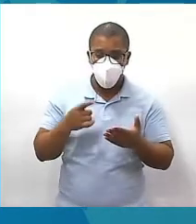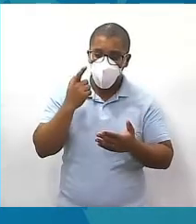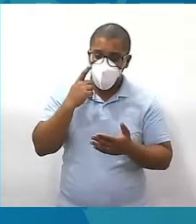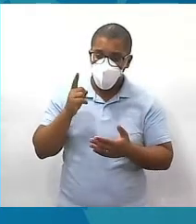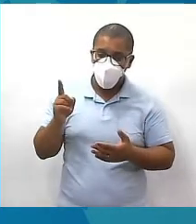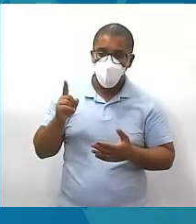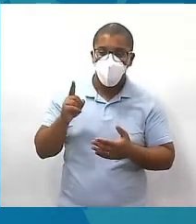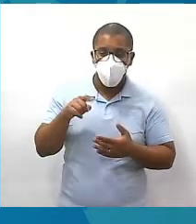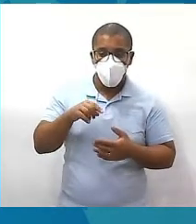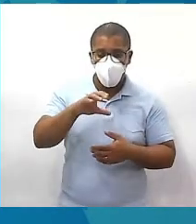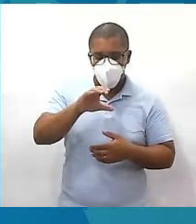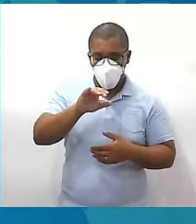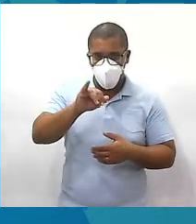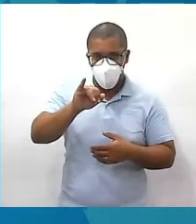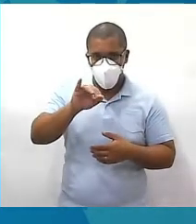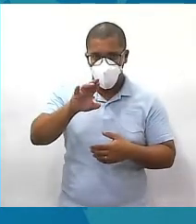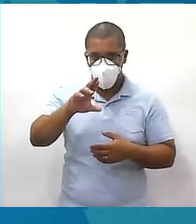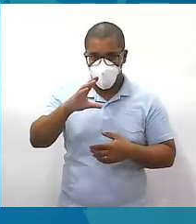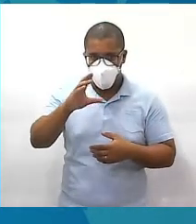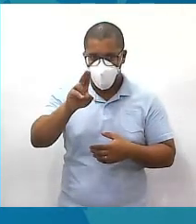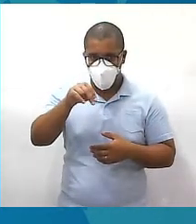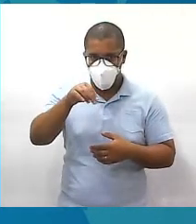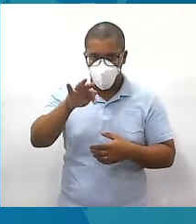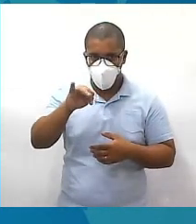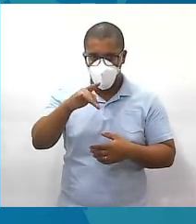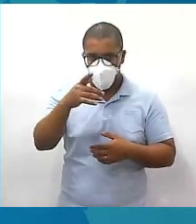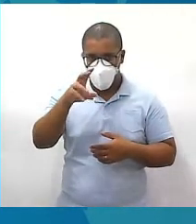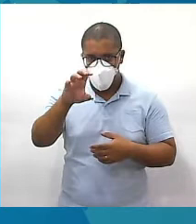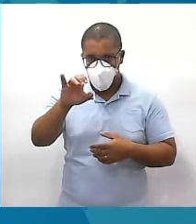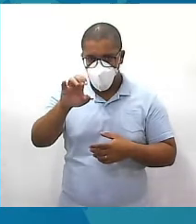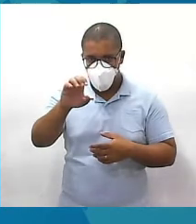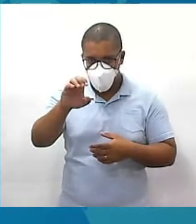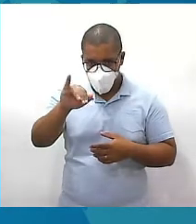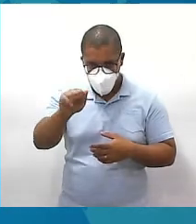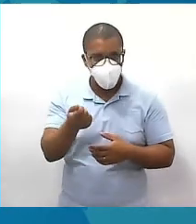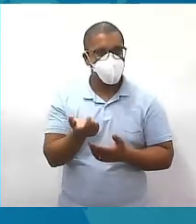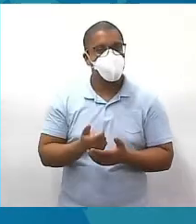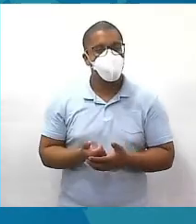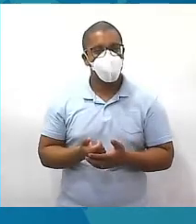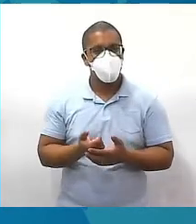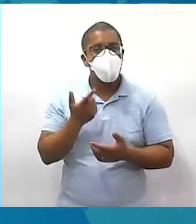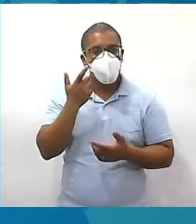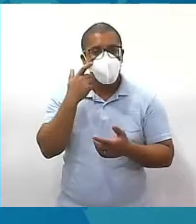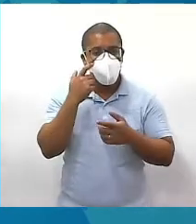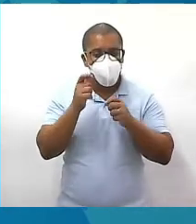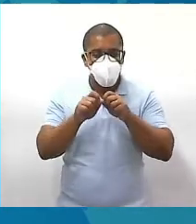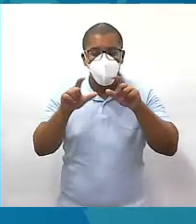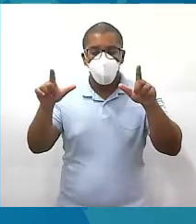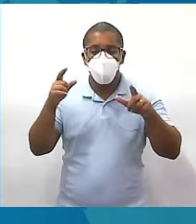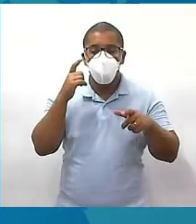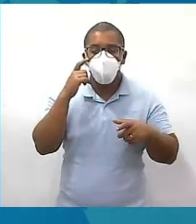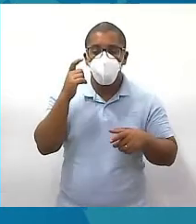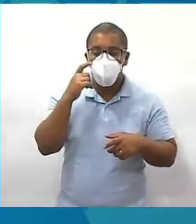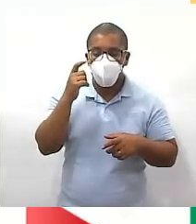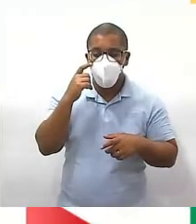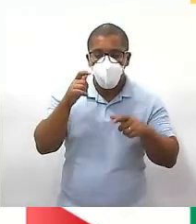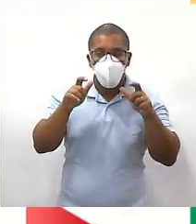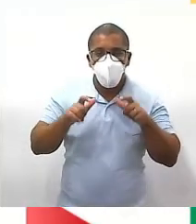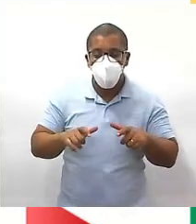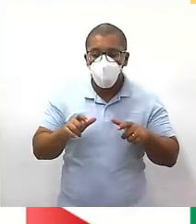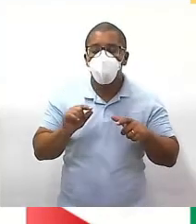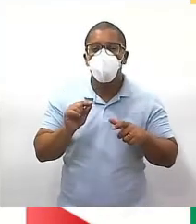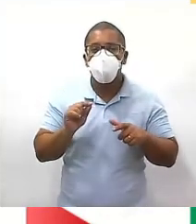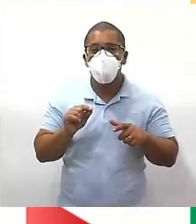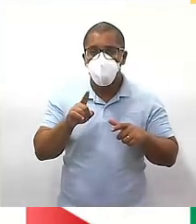da circunferência. Acompanha comigo e no slide você vai ver uma animação bem interessante, tá? Um exemplo de lugar geométrico é esse